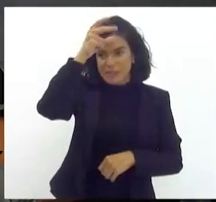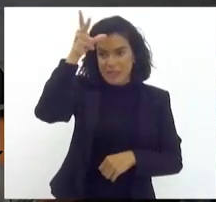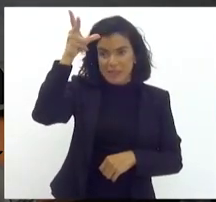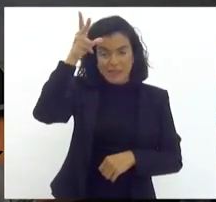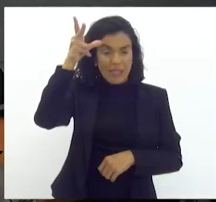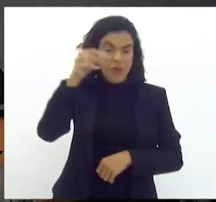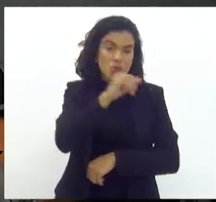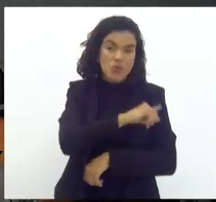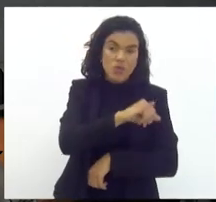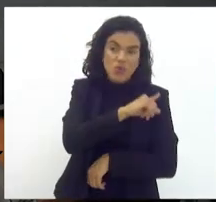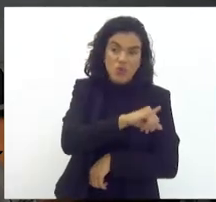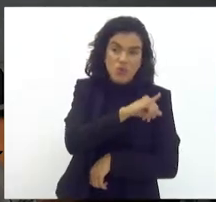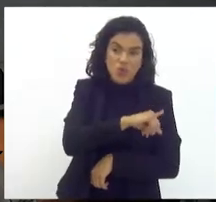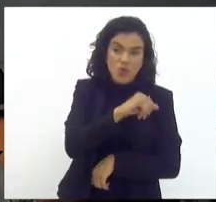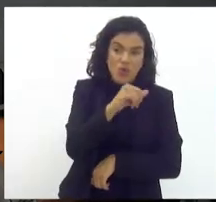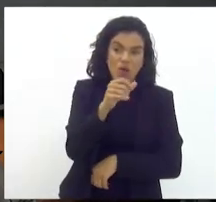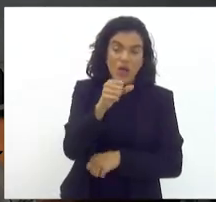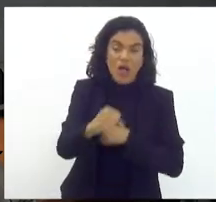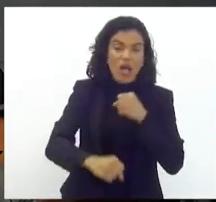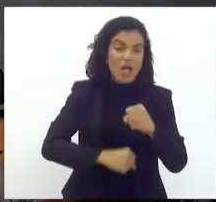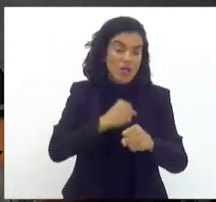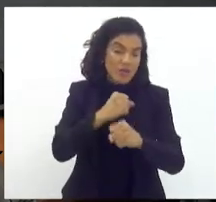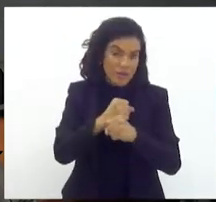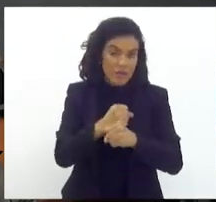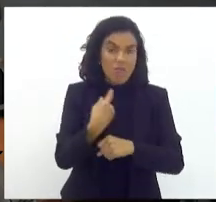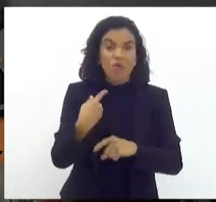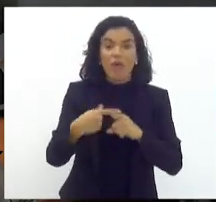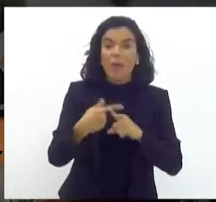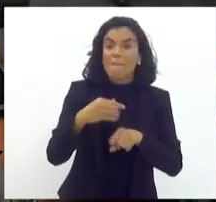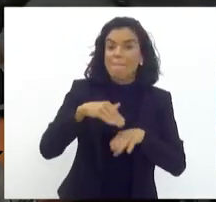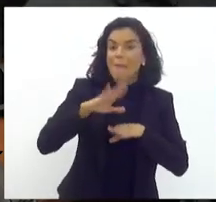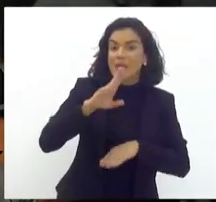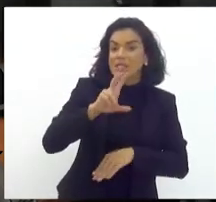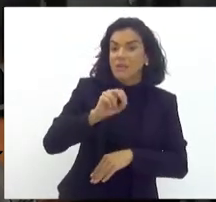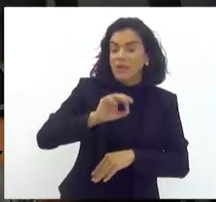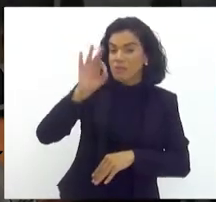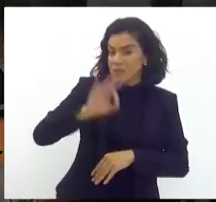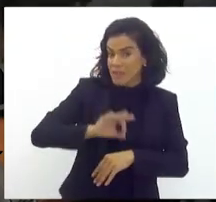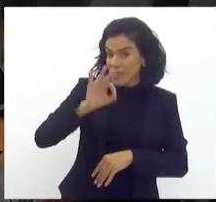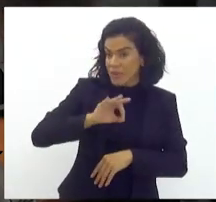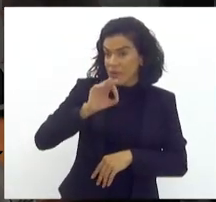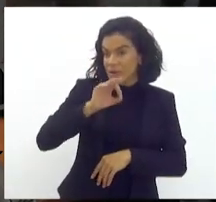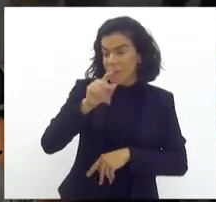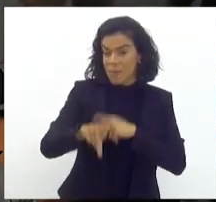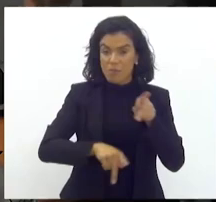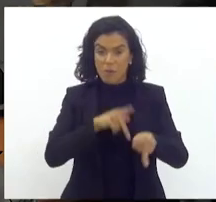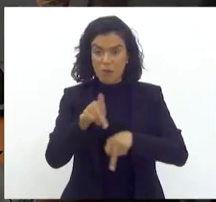disso o ano que vem porque representam muito mais do que 50% da população portanto